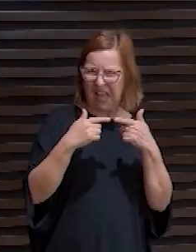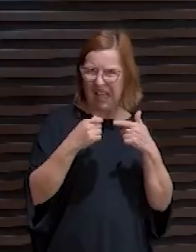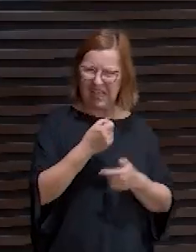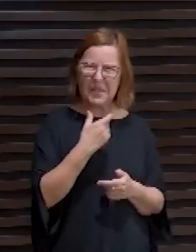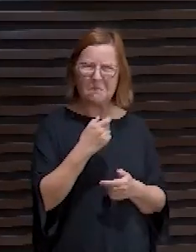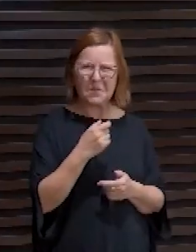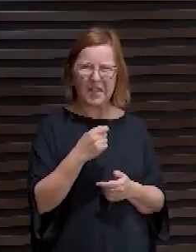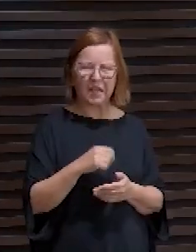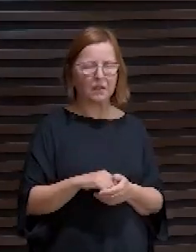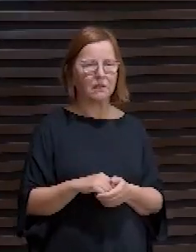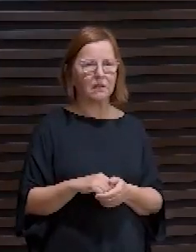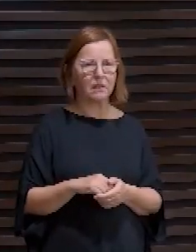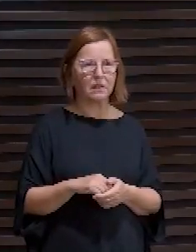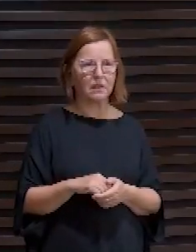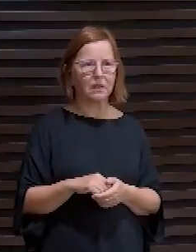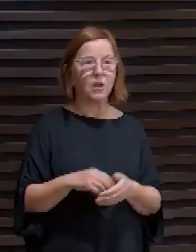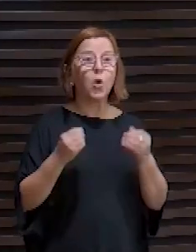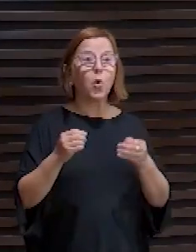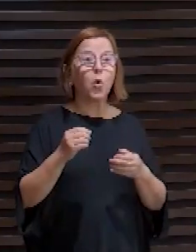posicionamos nesses momentos?